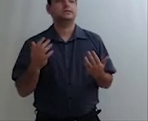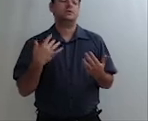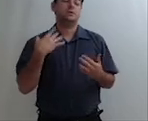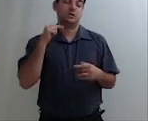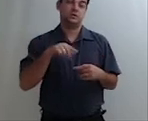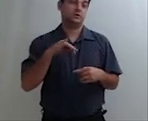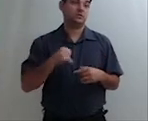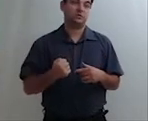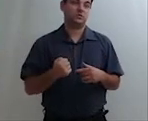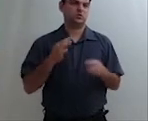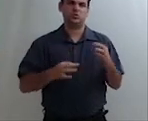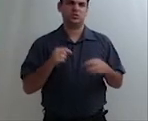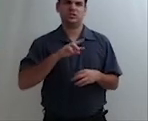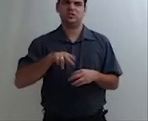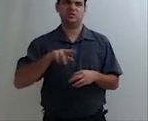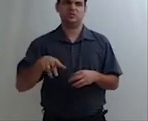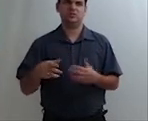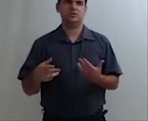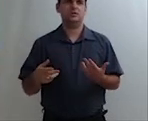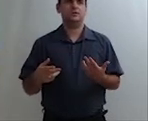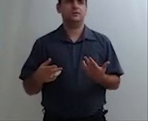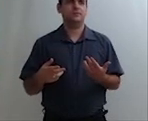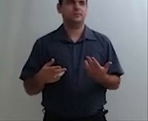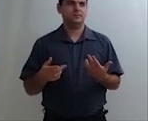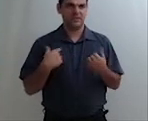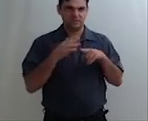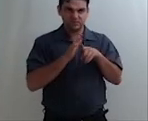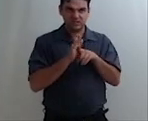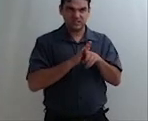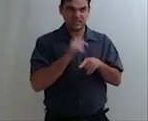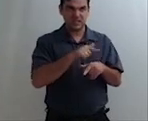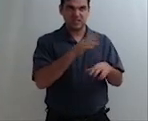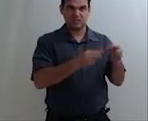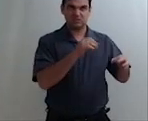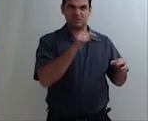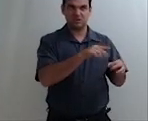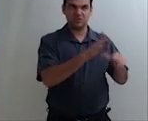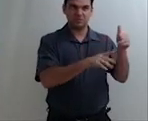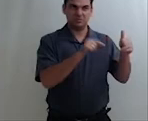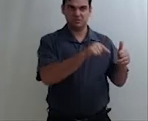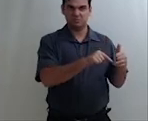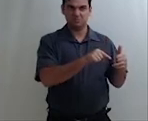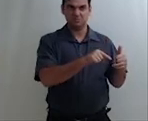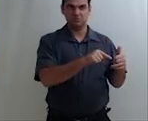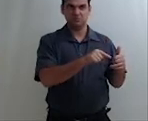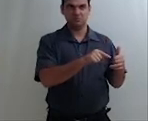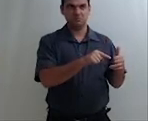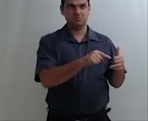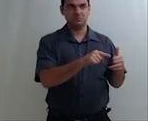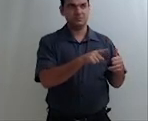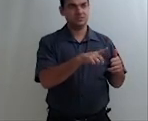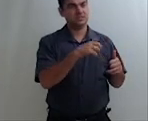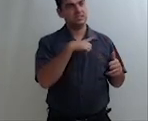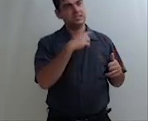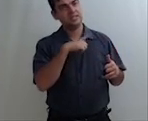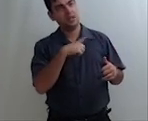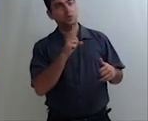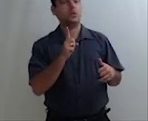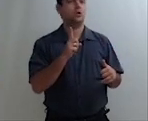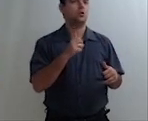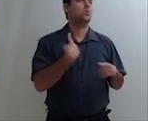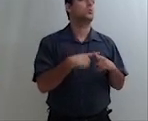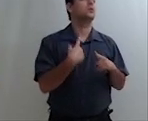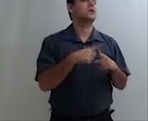eh não foi feita essa análise pelo tribunal de justiça na origem se persistem ou não me parece